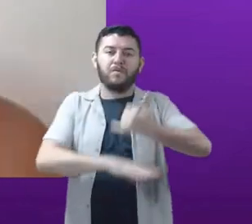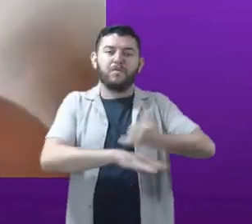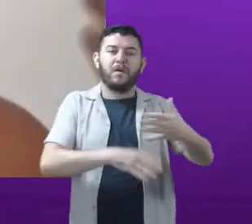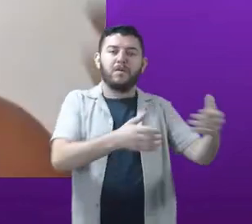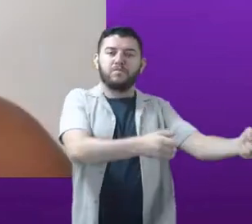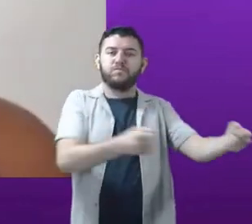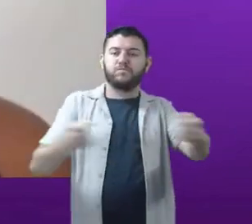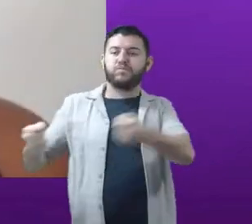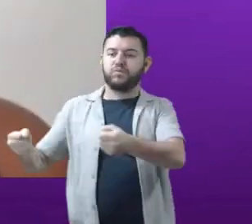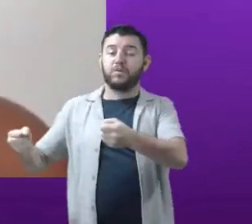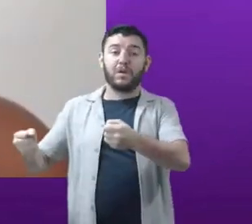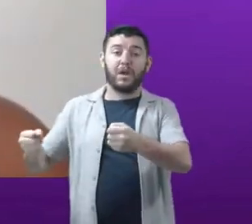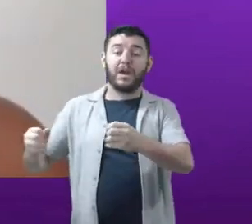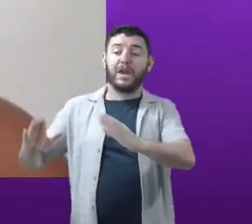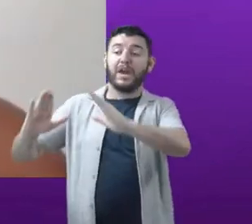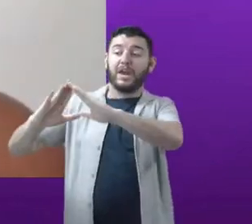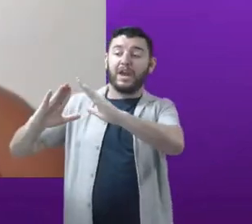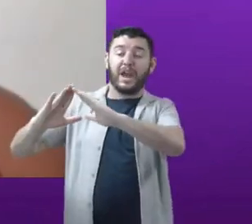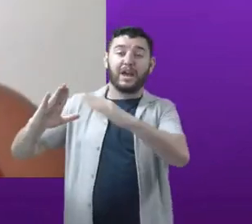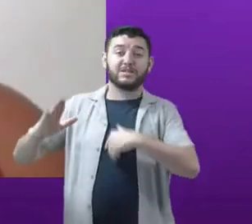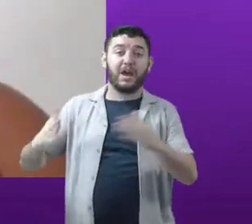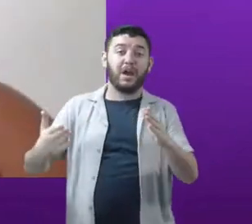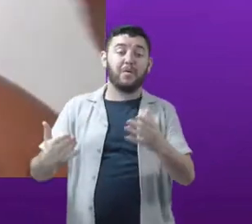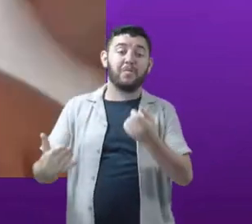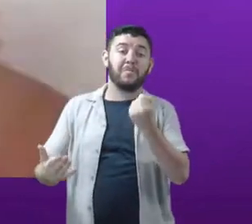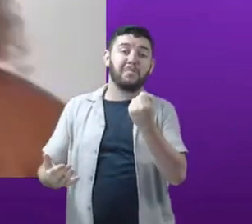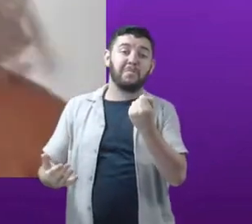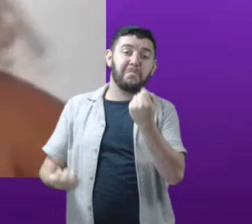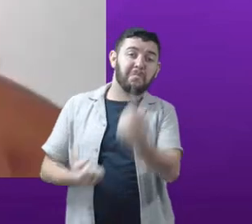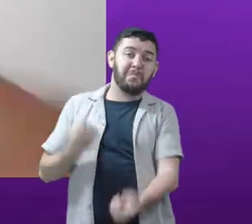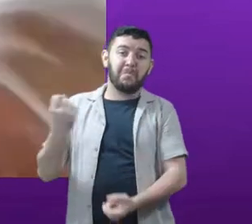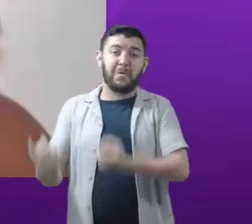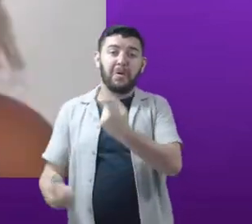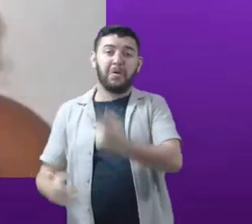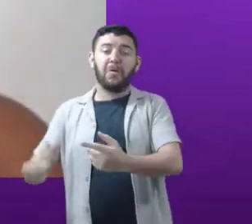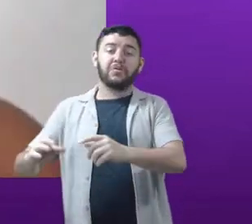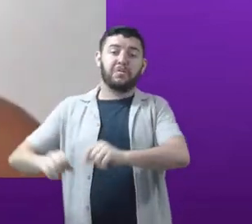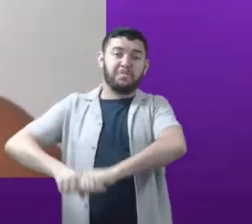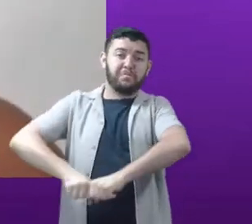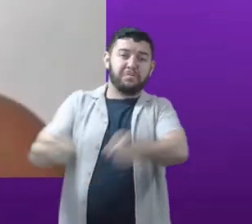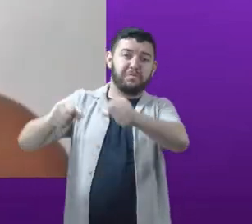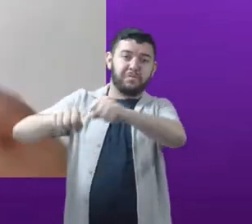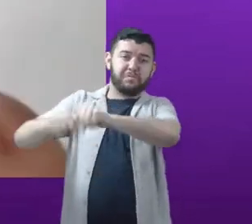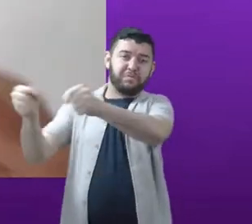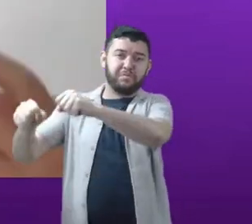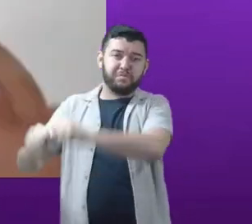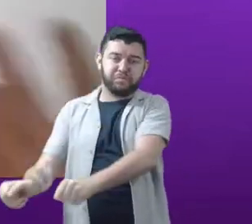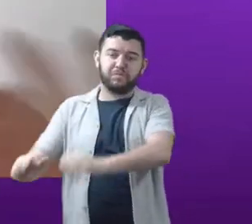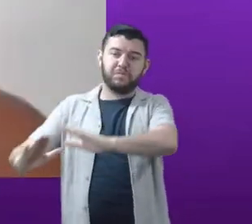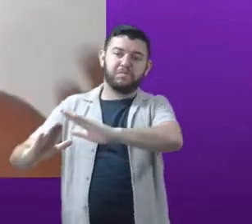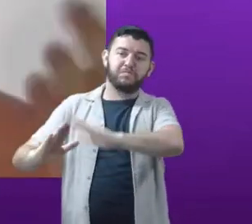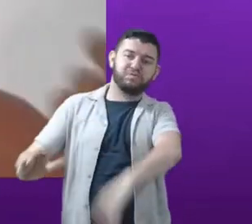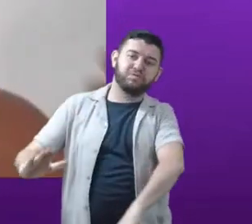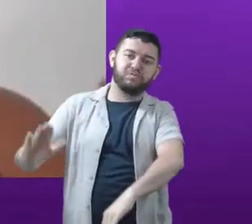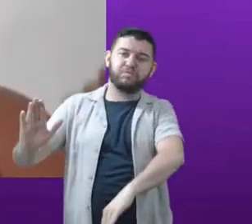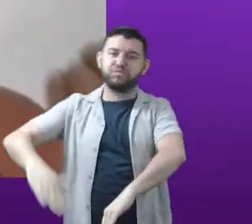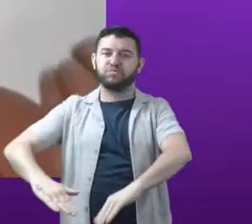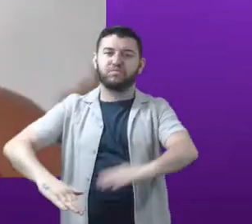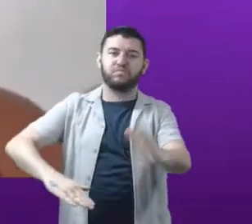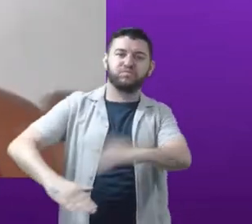nas casas, algumas casas já foram derrubadas, só que no meio de tudo isso, no meio dessa